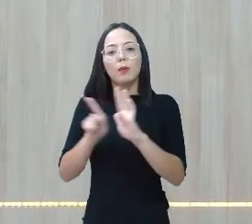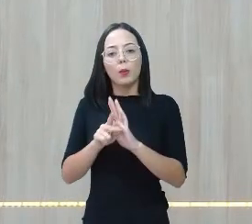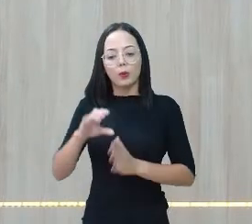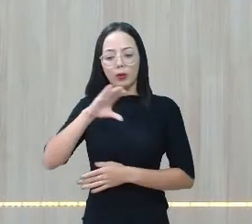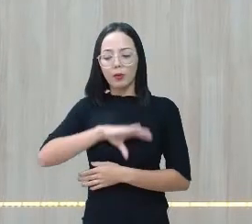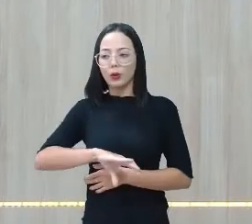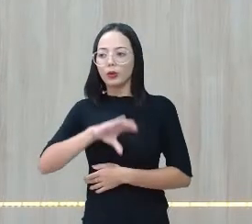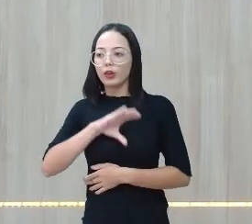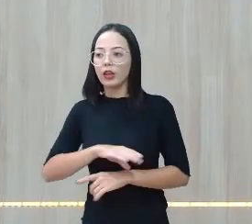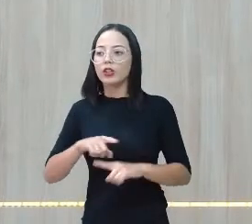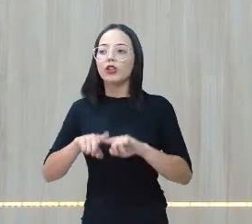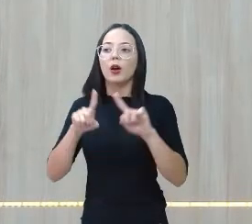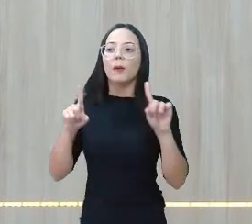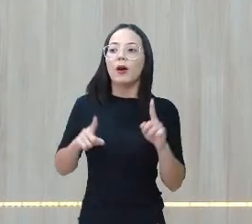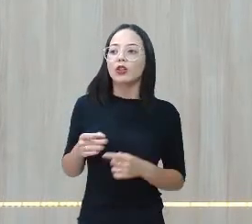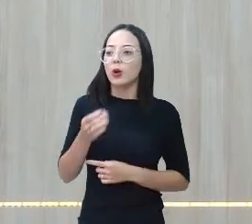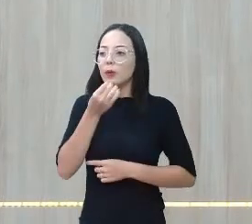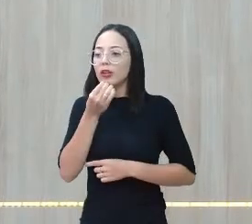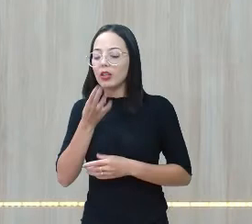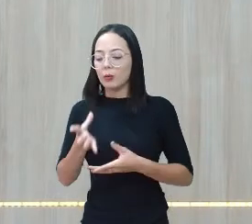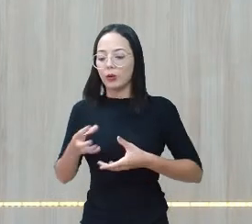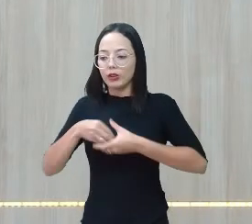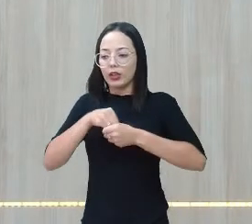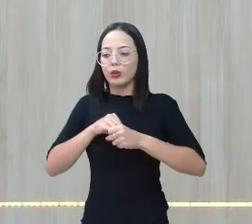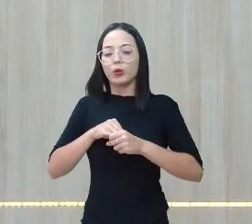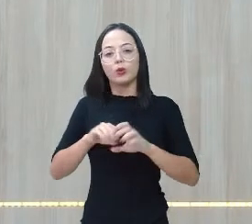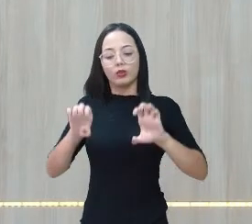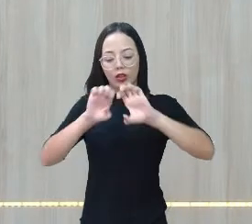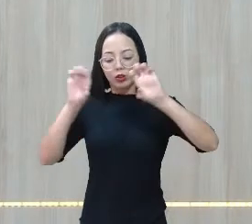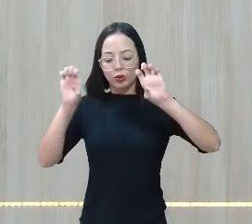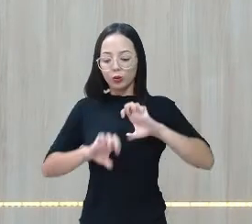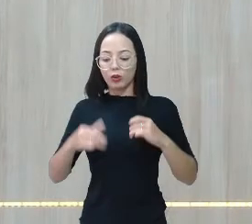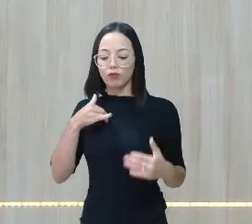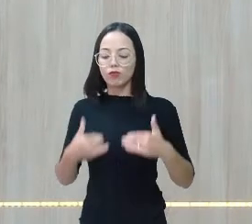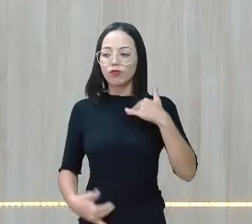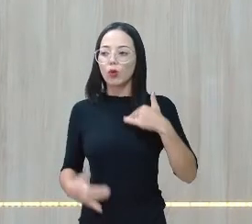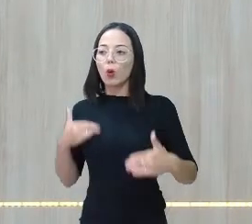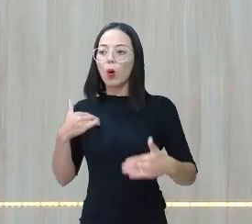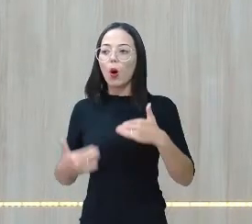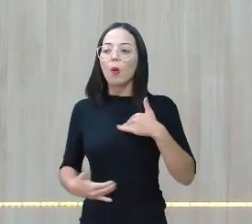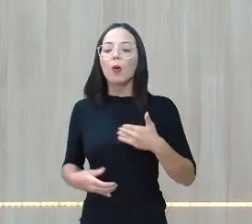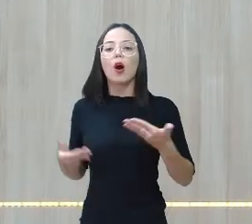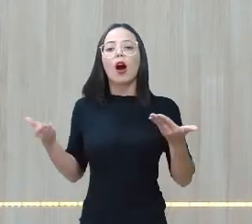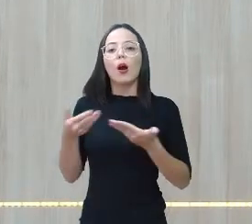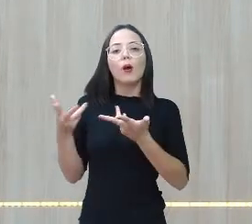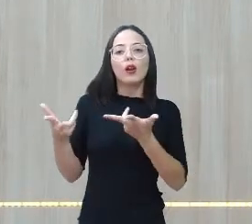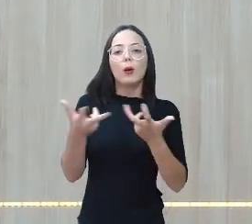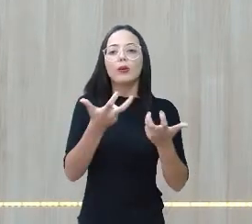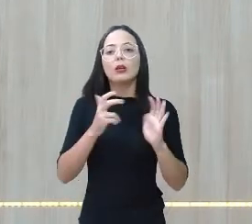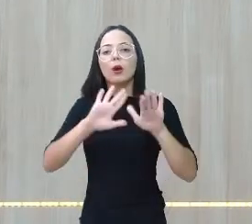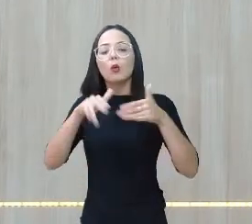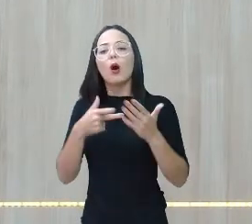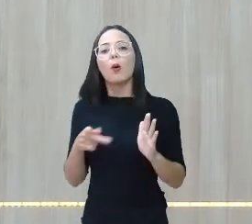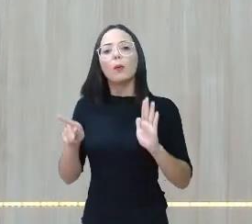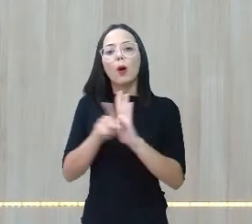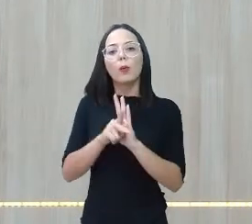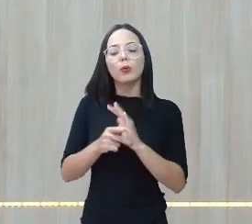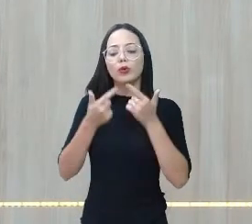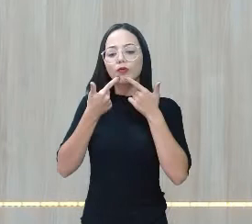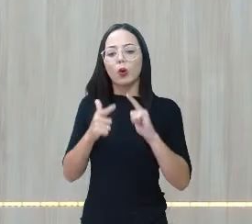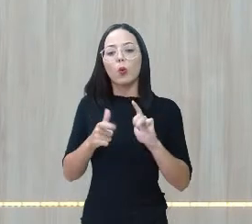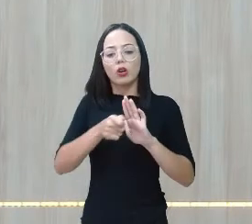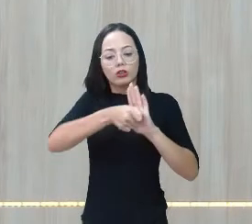português, mas funcionam dentro da estrutura do nosso corpo, né? Agora a gente vai ver quais são as figuras de linguagem que